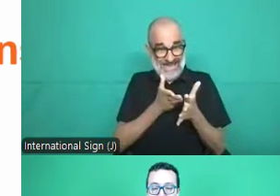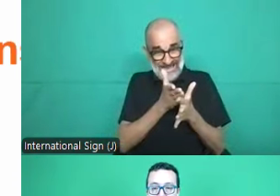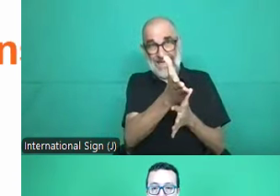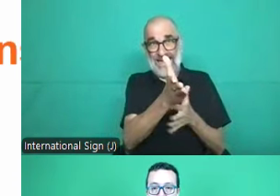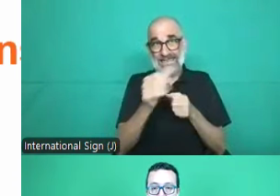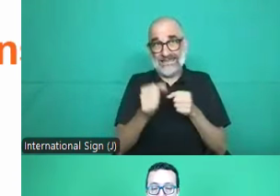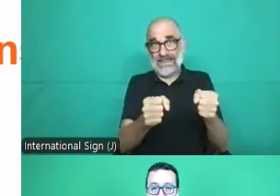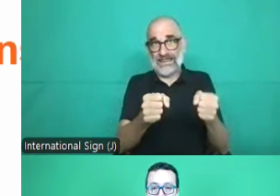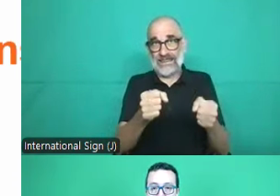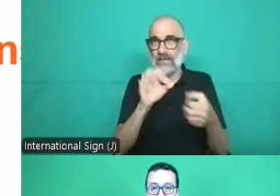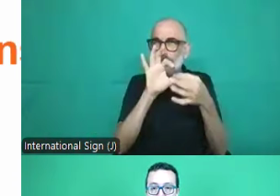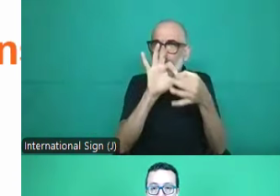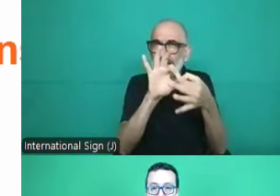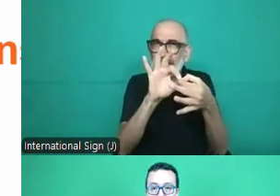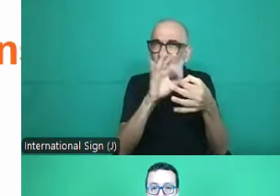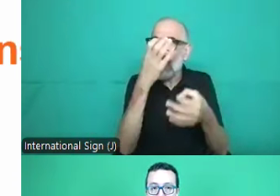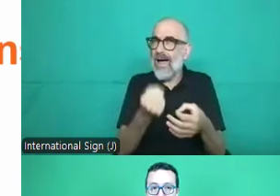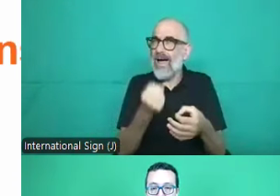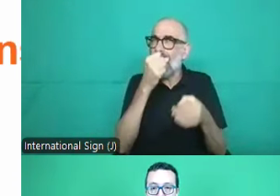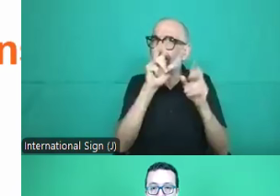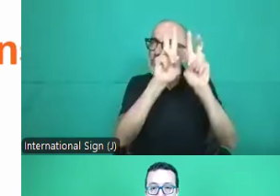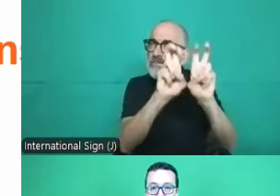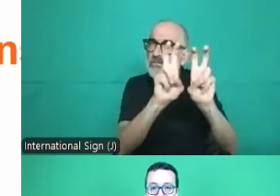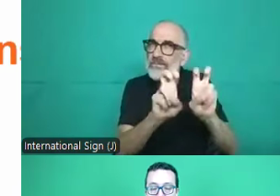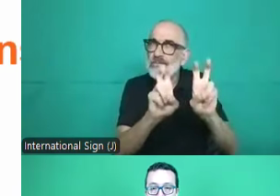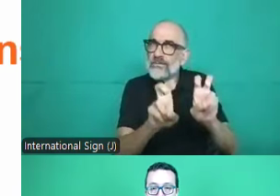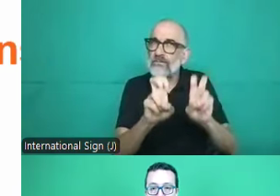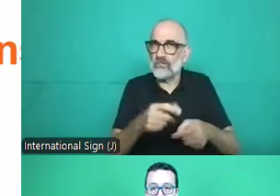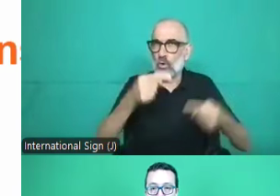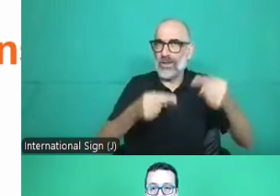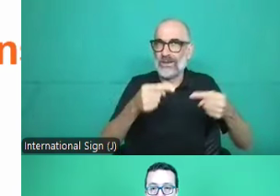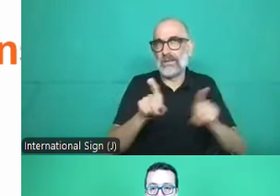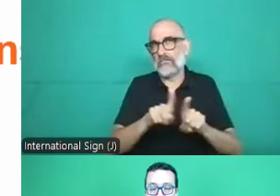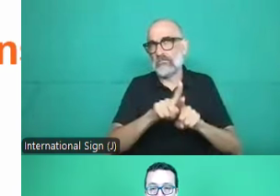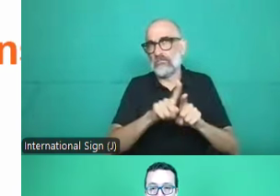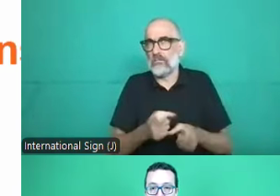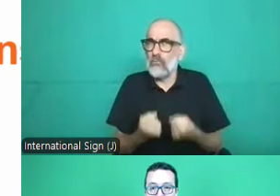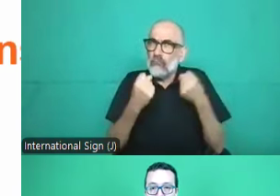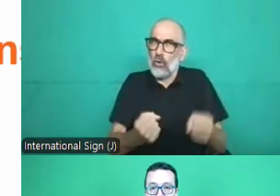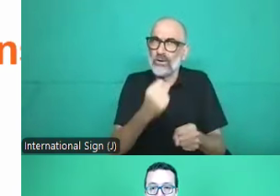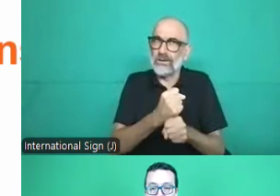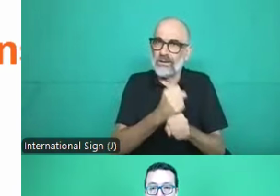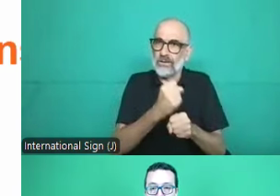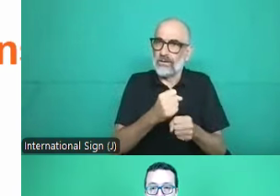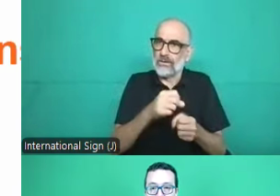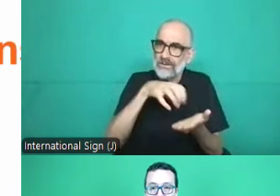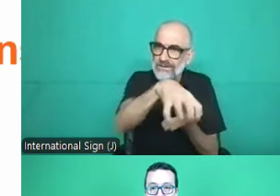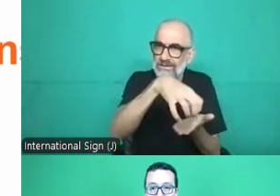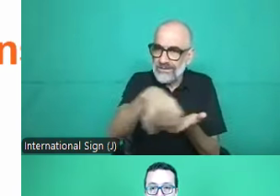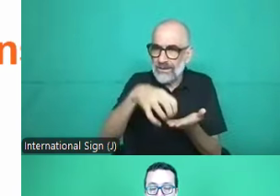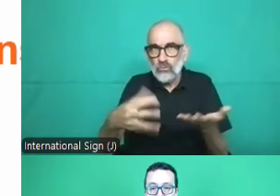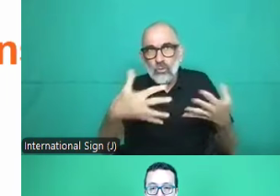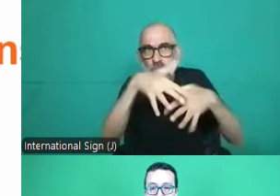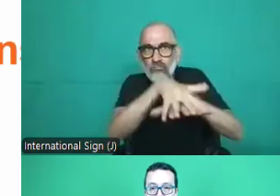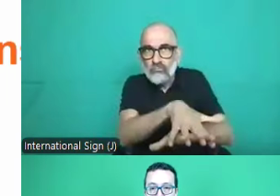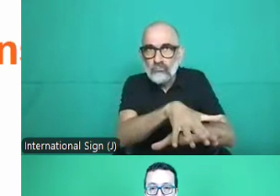salud, educación y intersetorial el trabajo, de setores de estrategias para educação, atraer, trabalho, retener y mantener ese recurso humano que, para como manter vemos, esse está recurso migrando humano